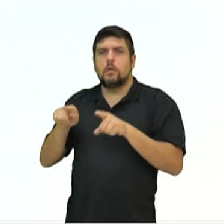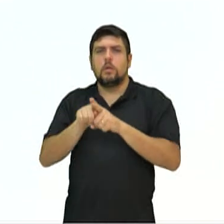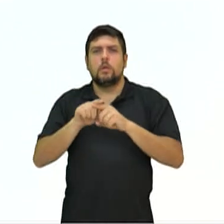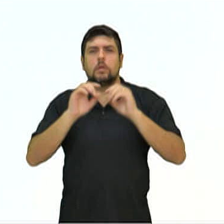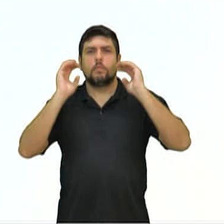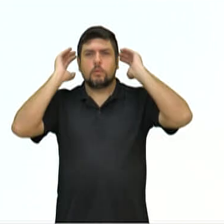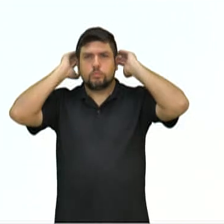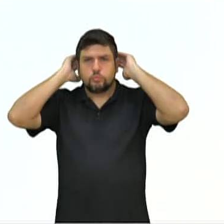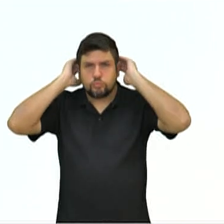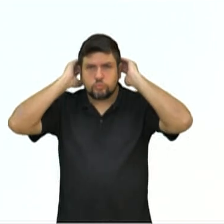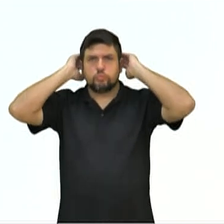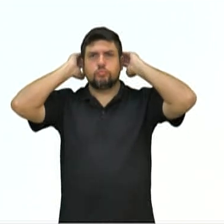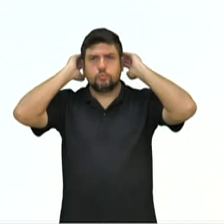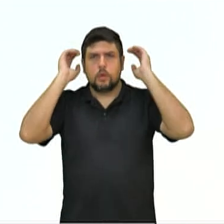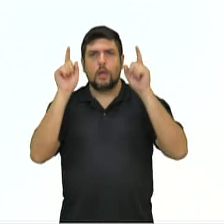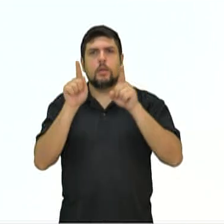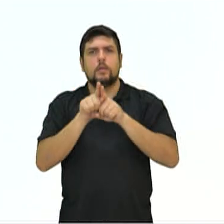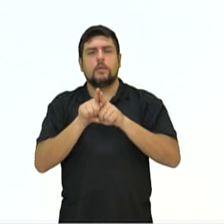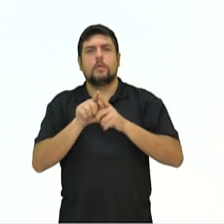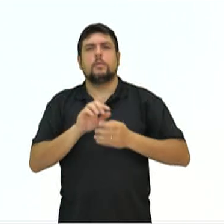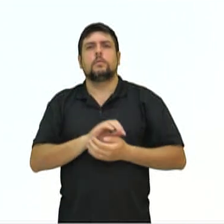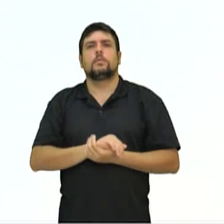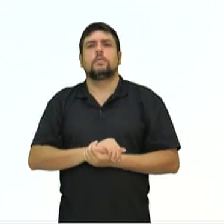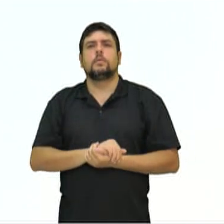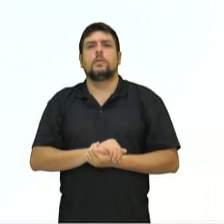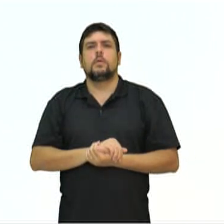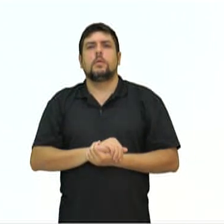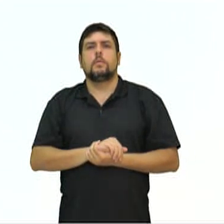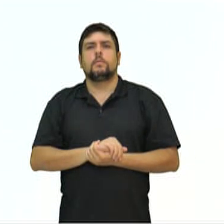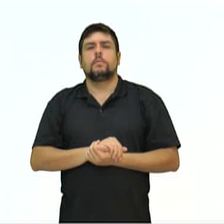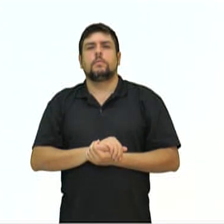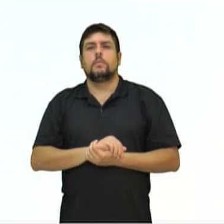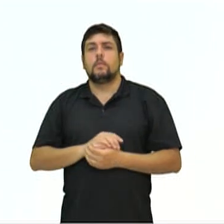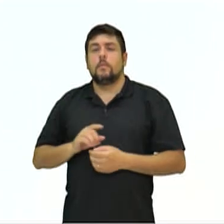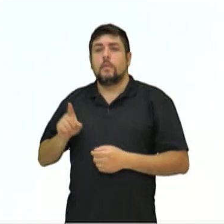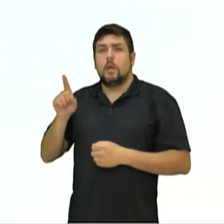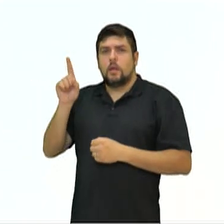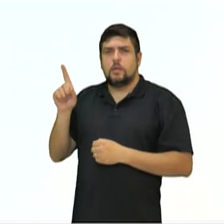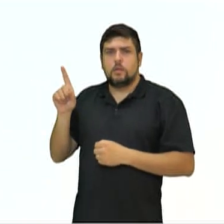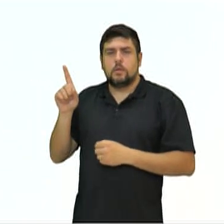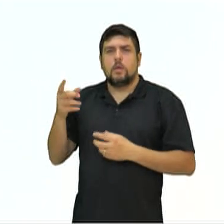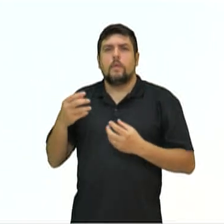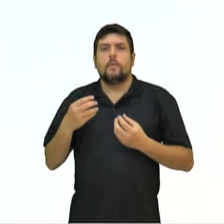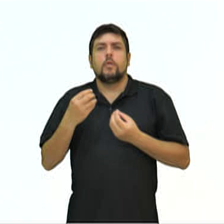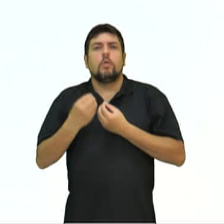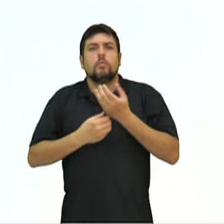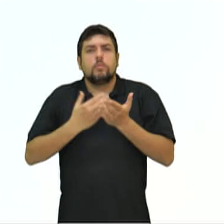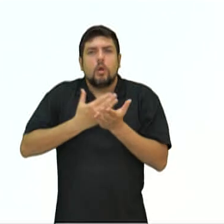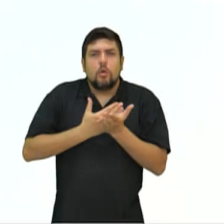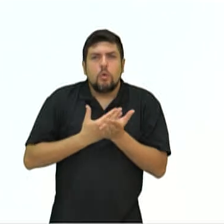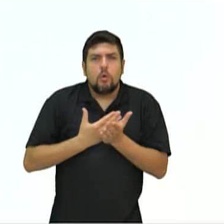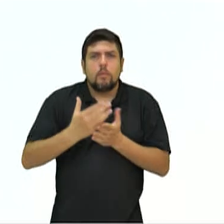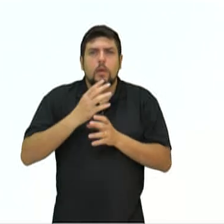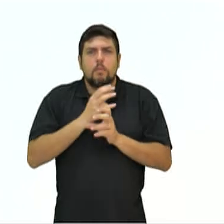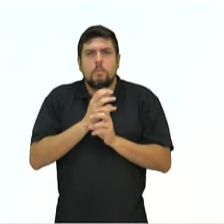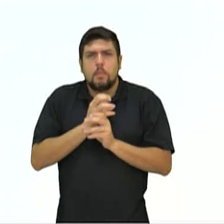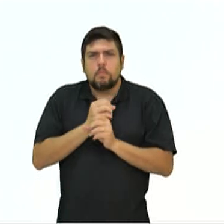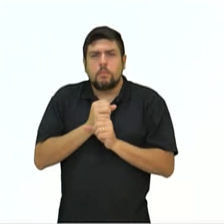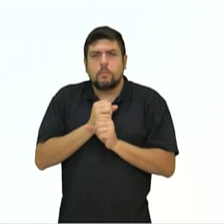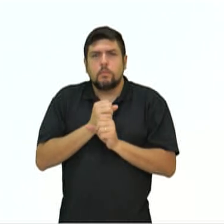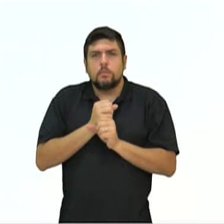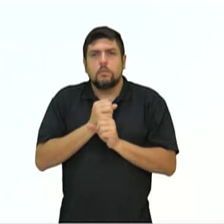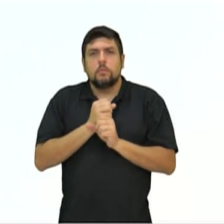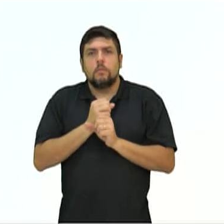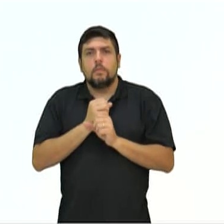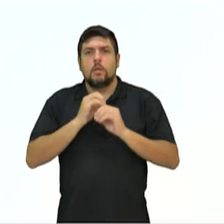2, quando é que ele começa a contar de fato os exercícios que ele faz? When it starts hurting, quando começa a doer, quando